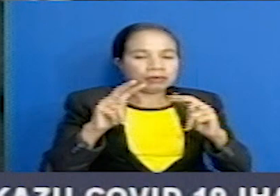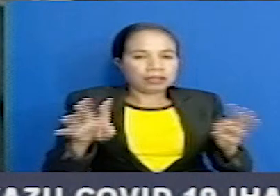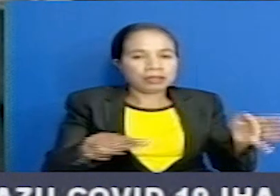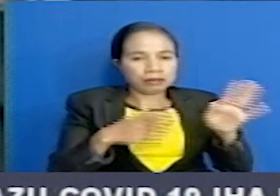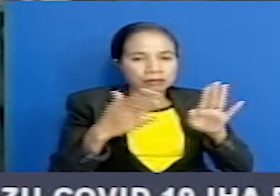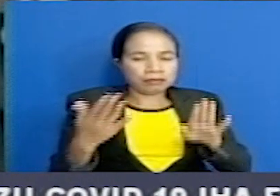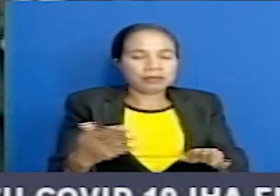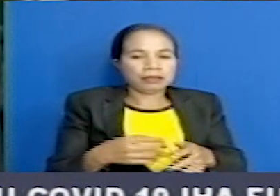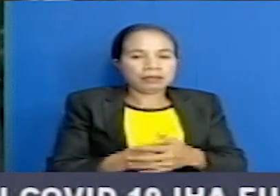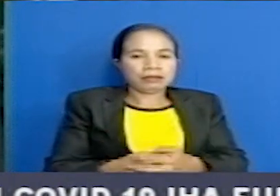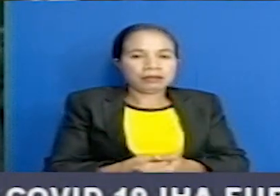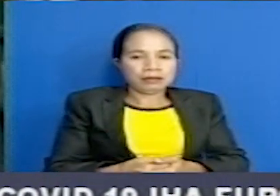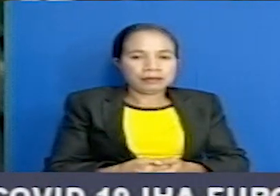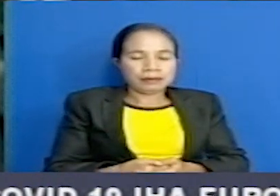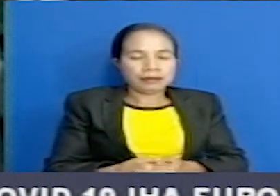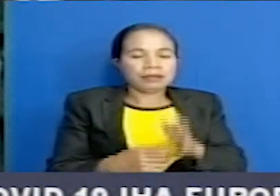Konform relator di kursi